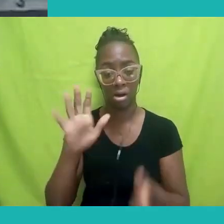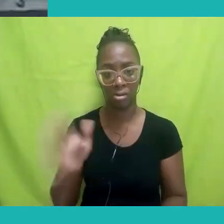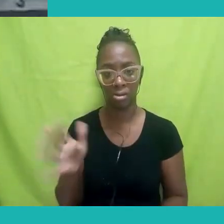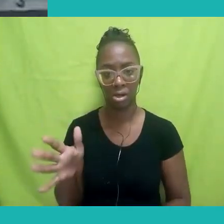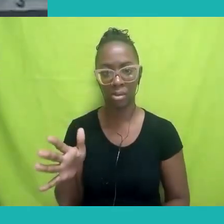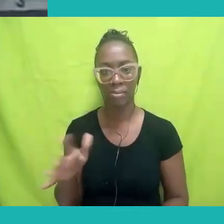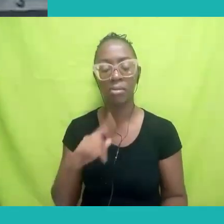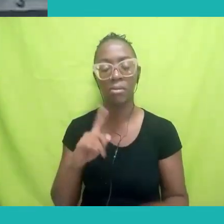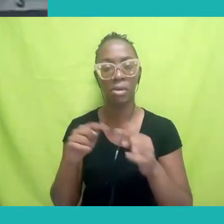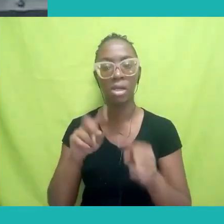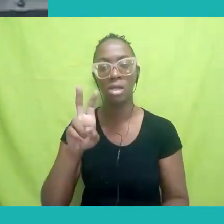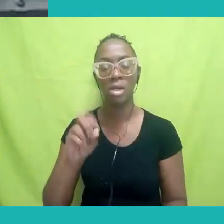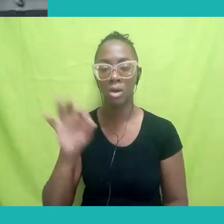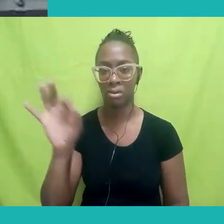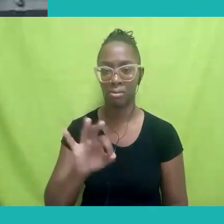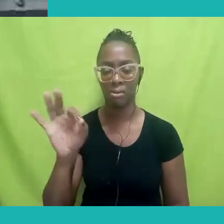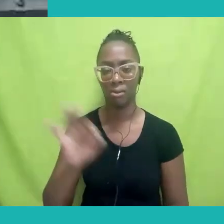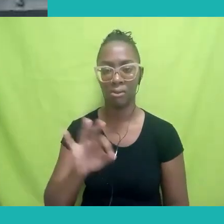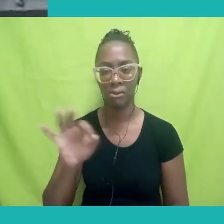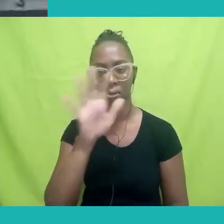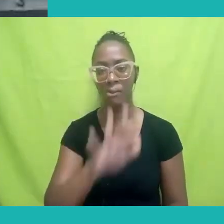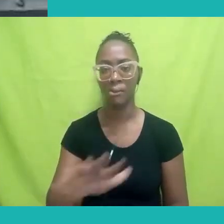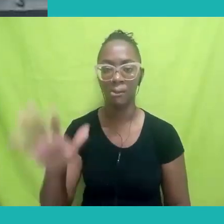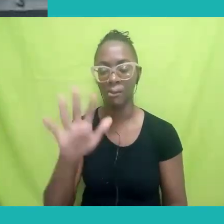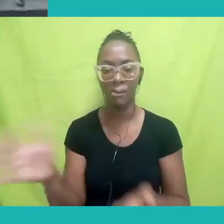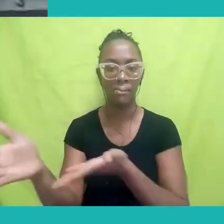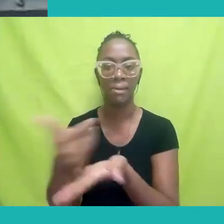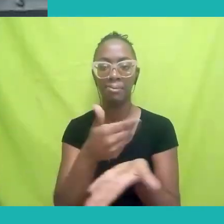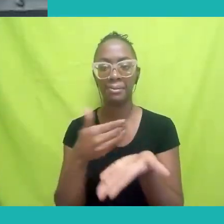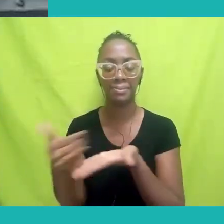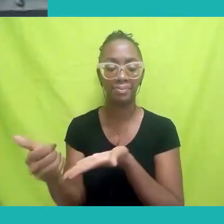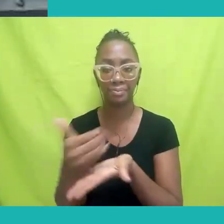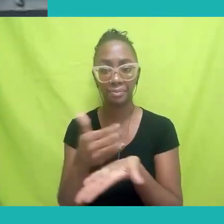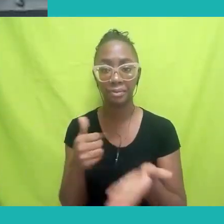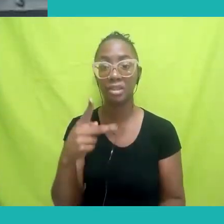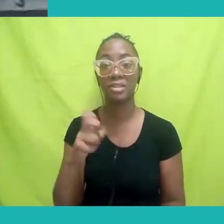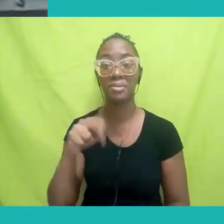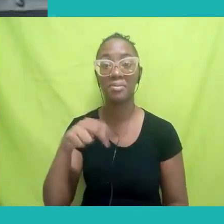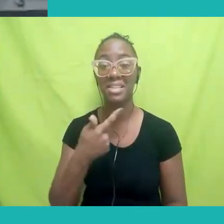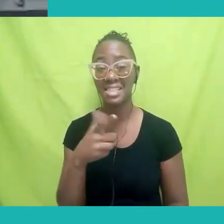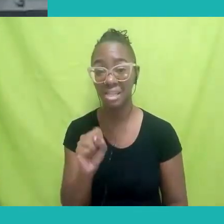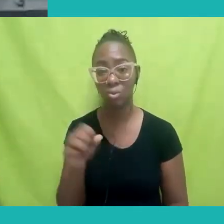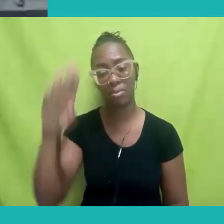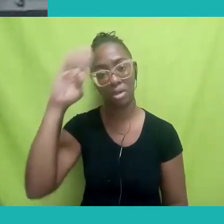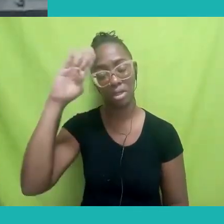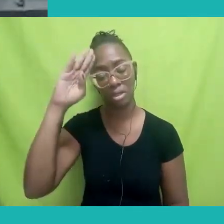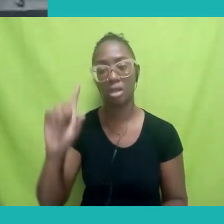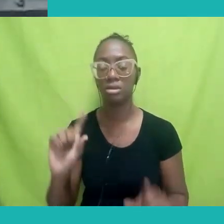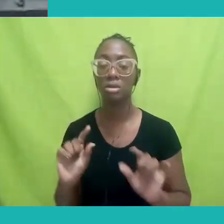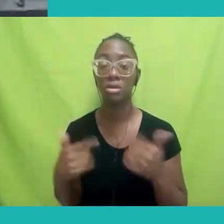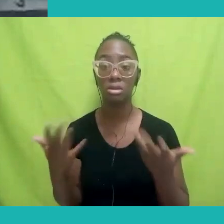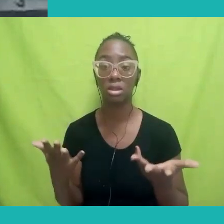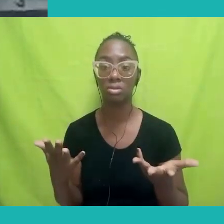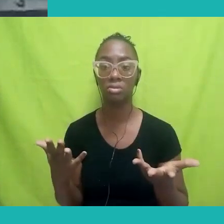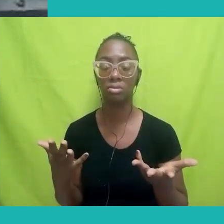quase 50% do total arrecadado a título de pensão militar. Então,